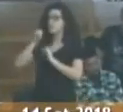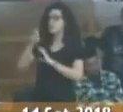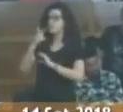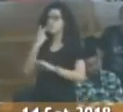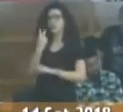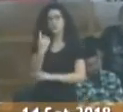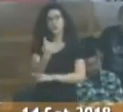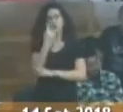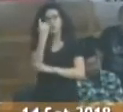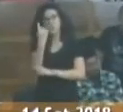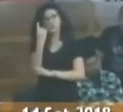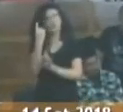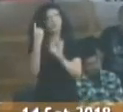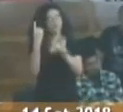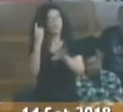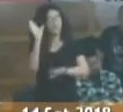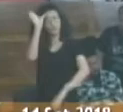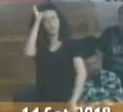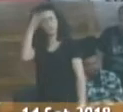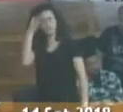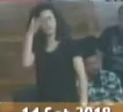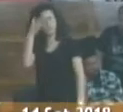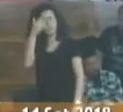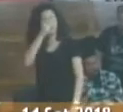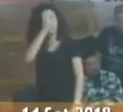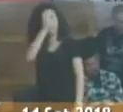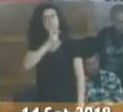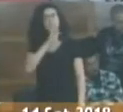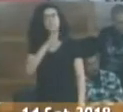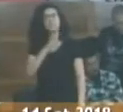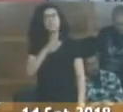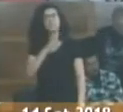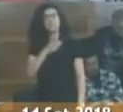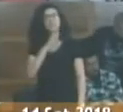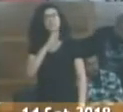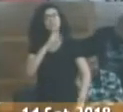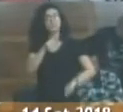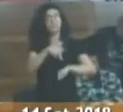gente ser visível no nosso país,